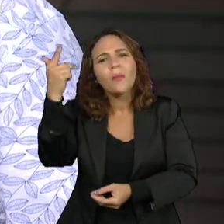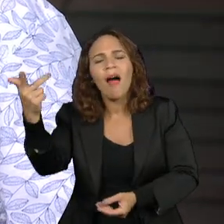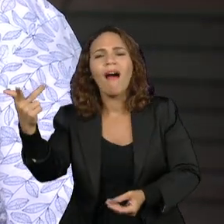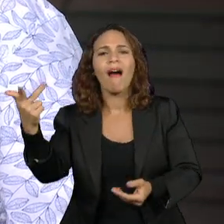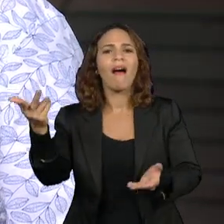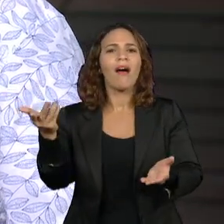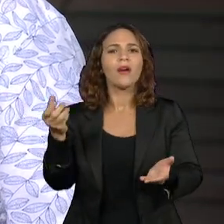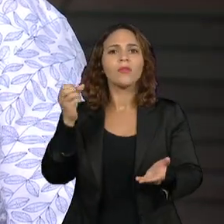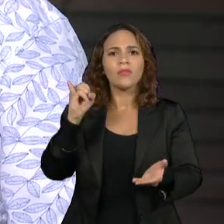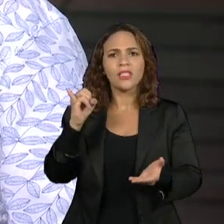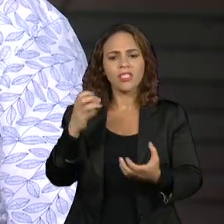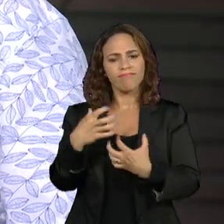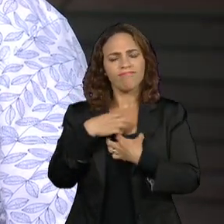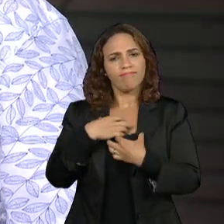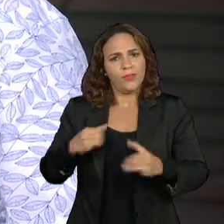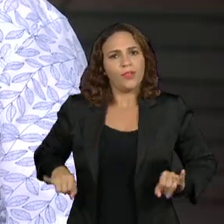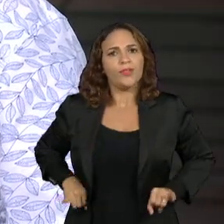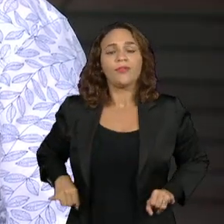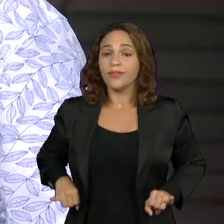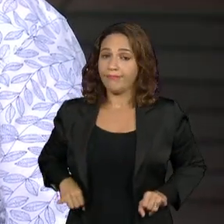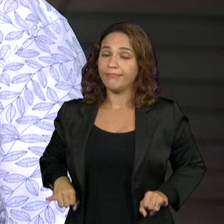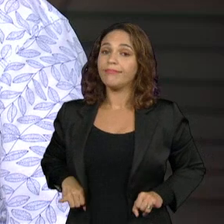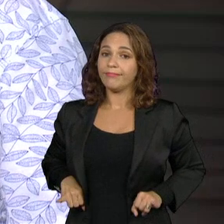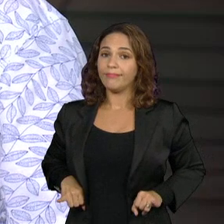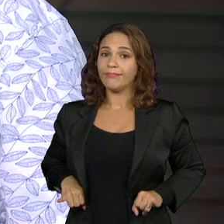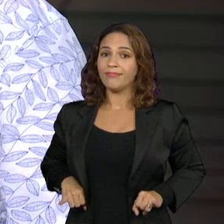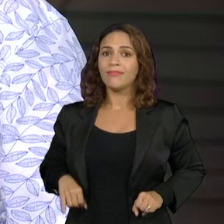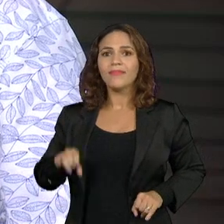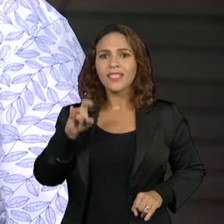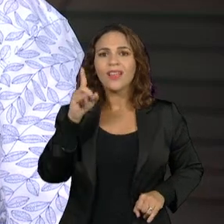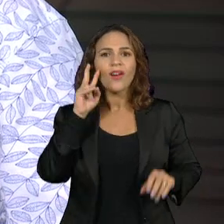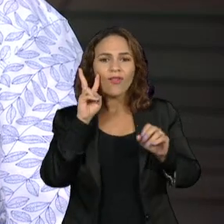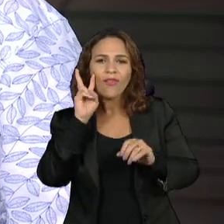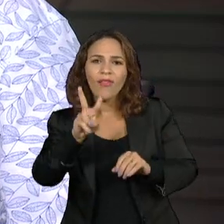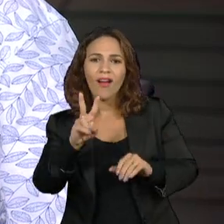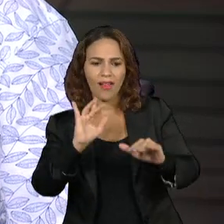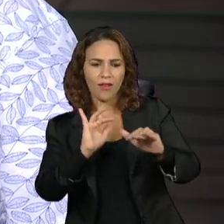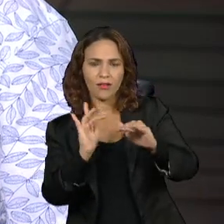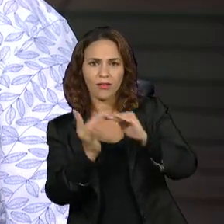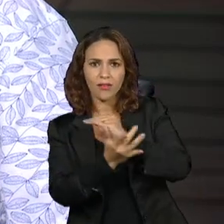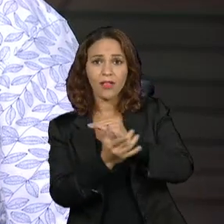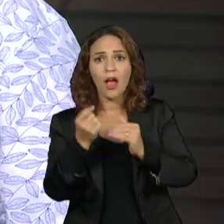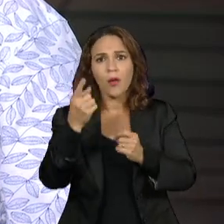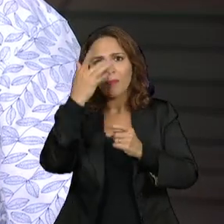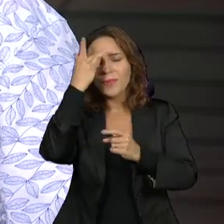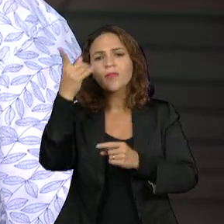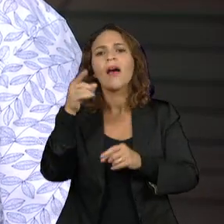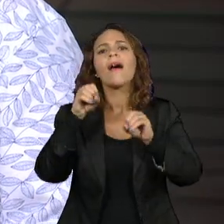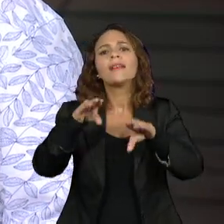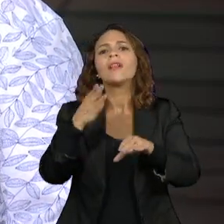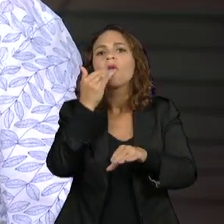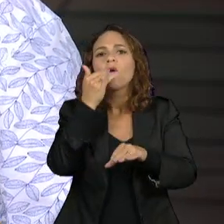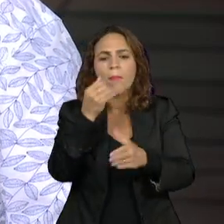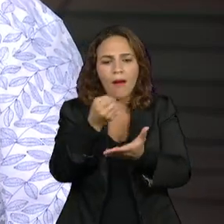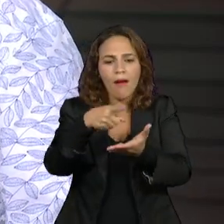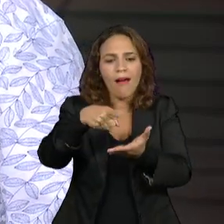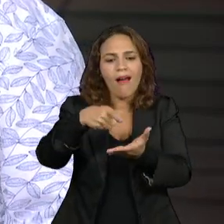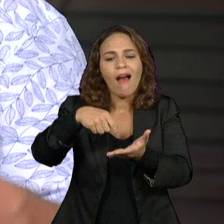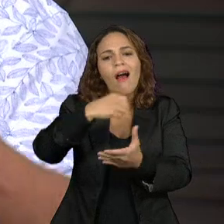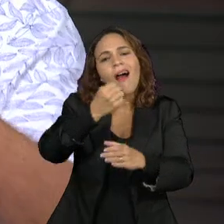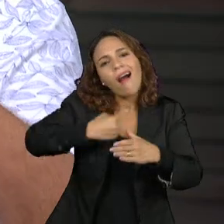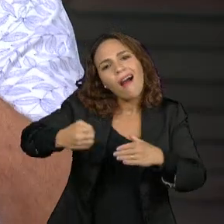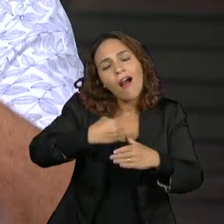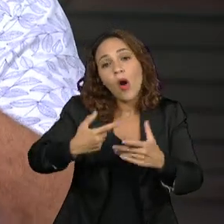coisa que faz todo mundo sofrer, né? E aí você olha nas redes sociais, você tem pessoas ensinando receitas com alimentos perigosos, por